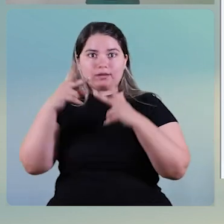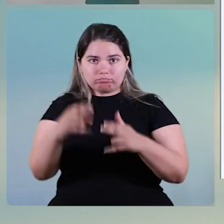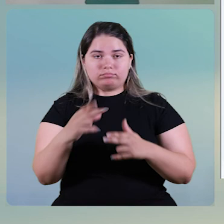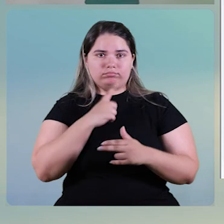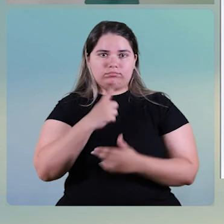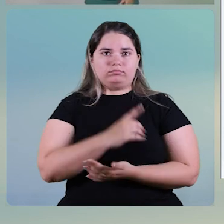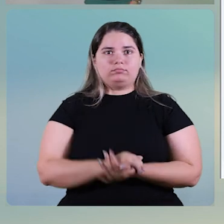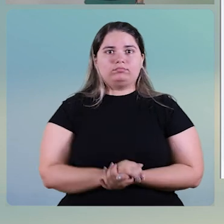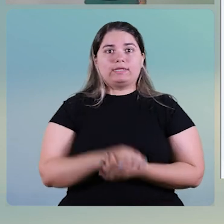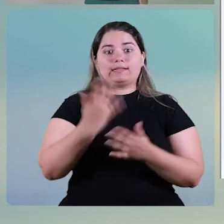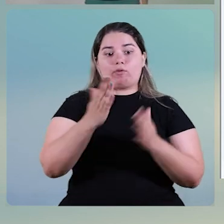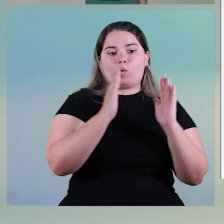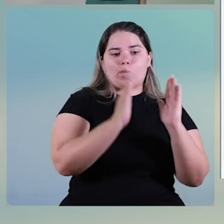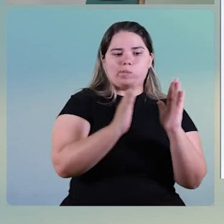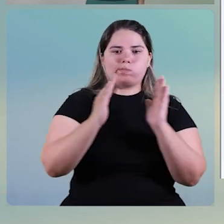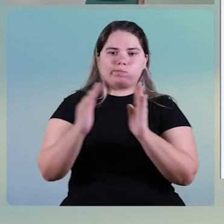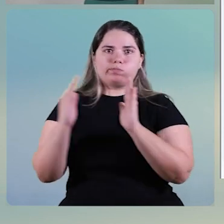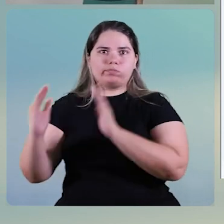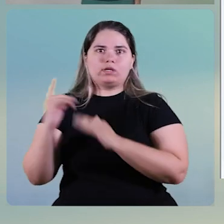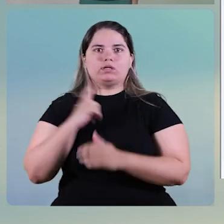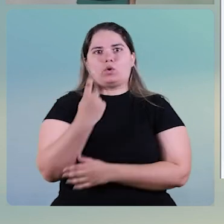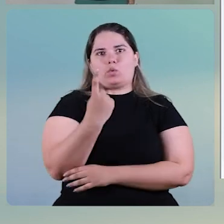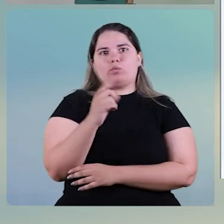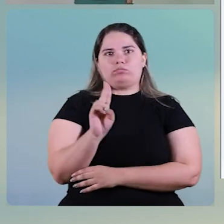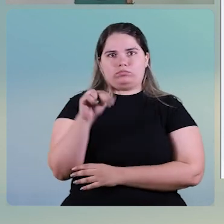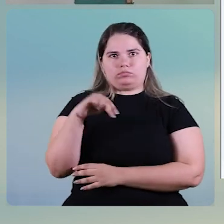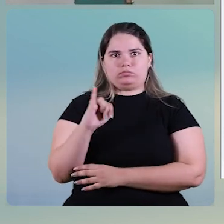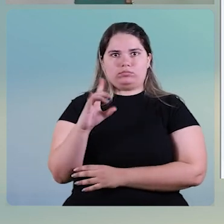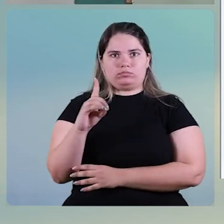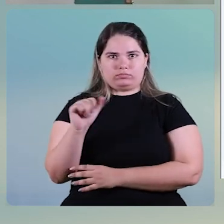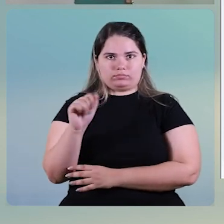cada divisãozinha dessa representa uma unidade. Olha.